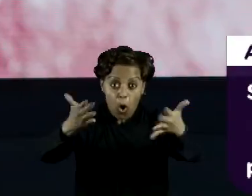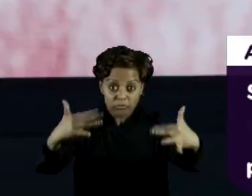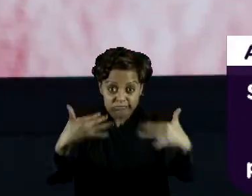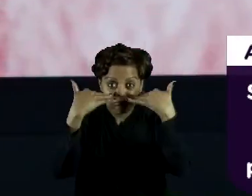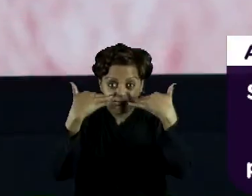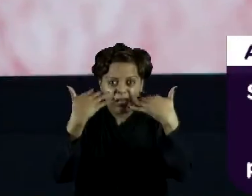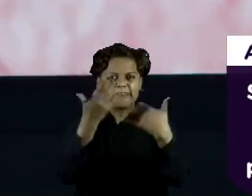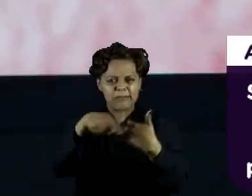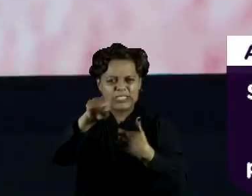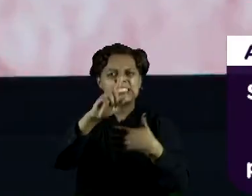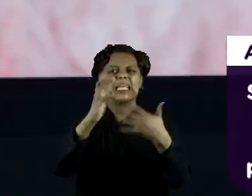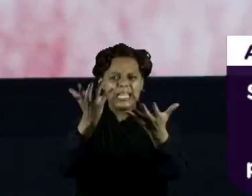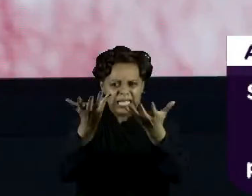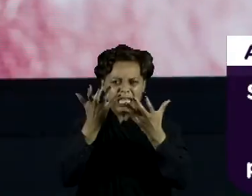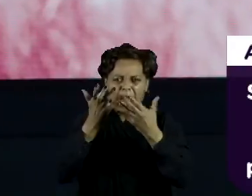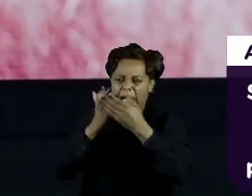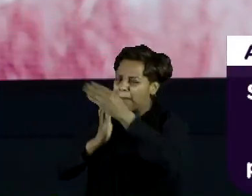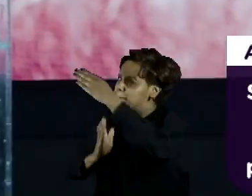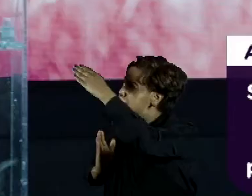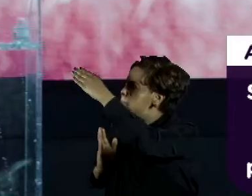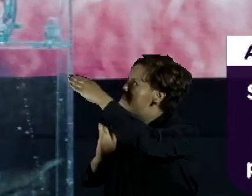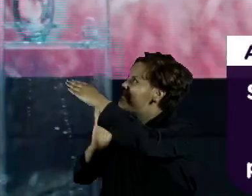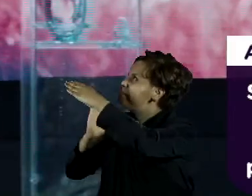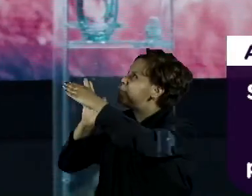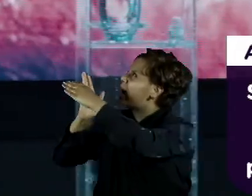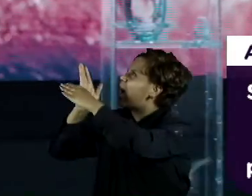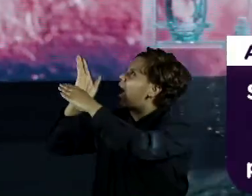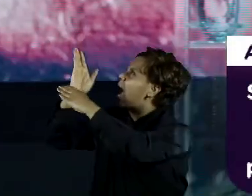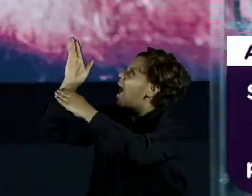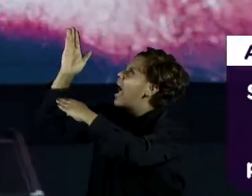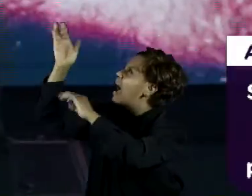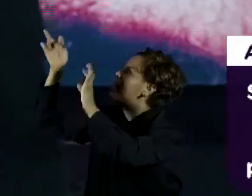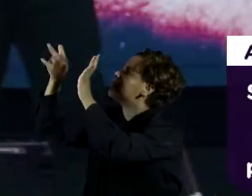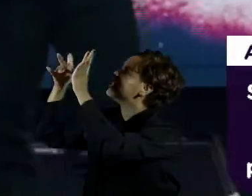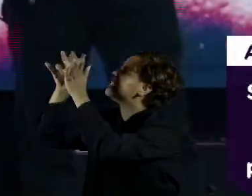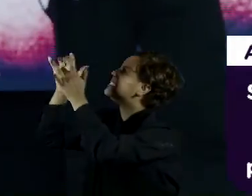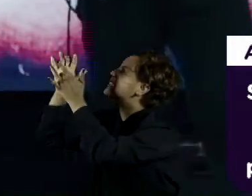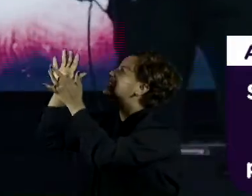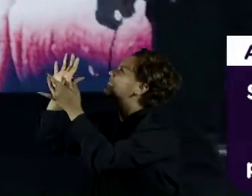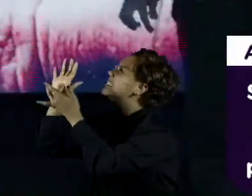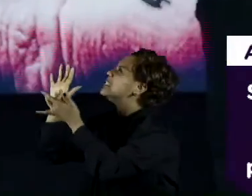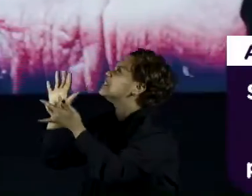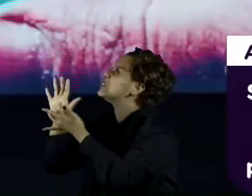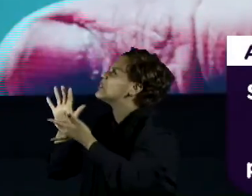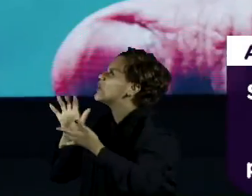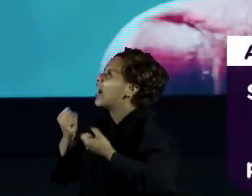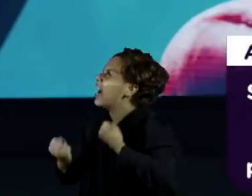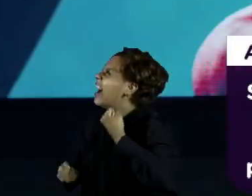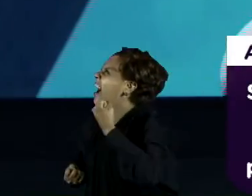e quer entrar pela porta que é Jesus, para correr esta carreira